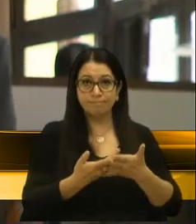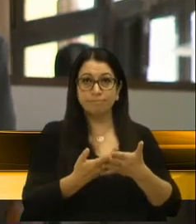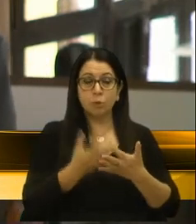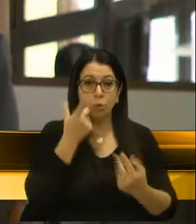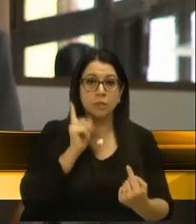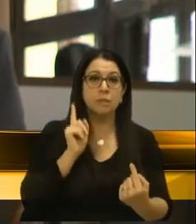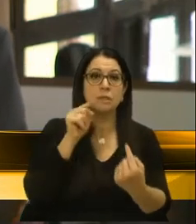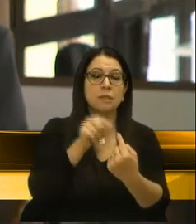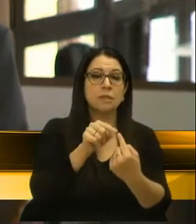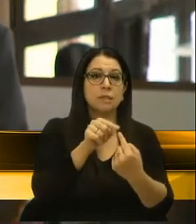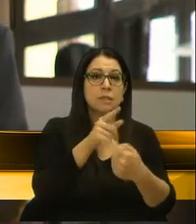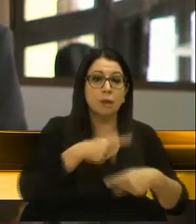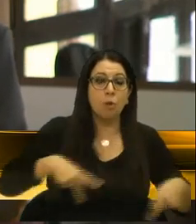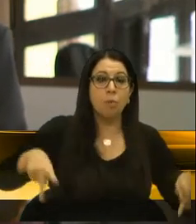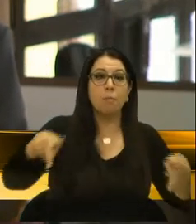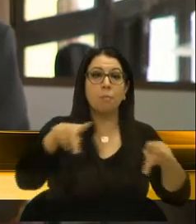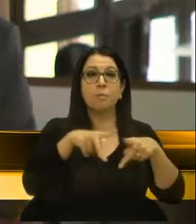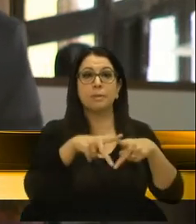alcançar o povo